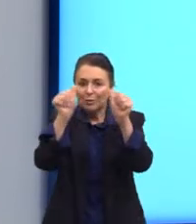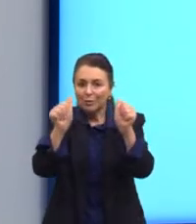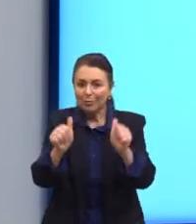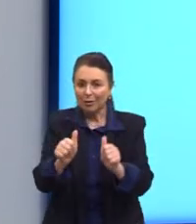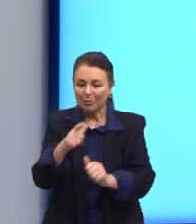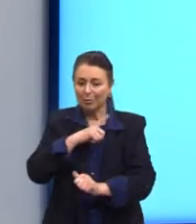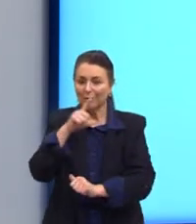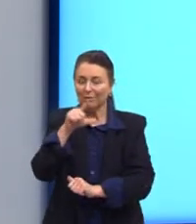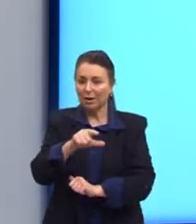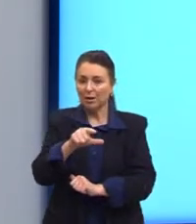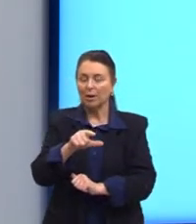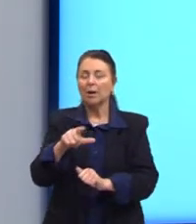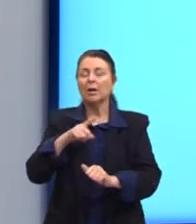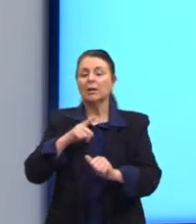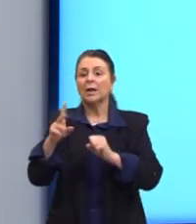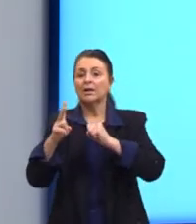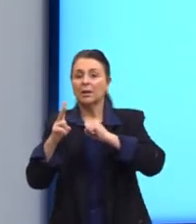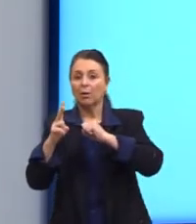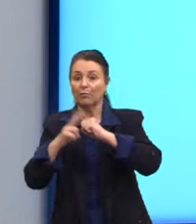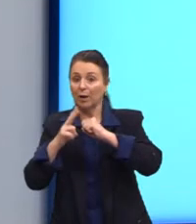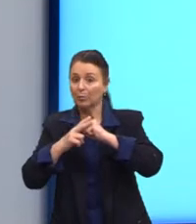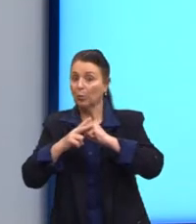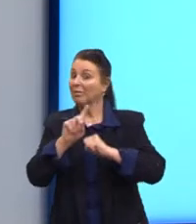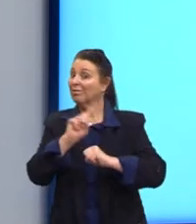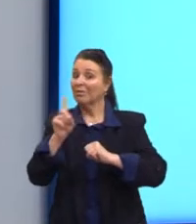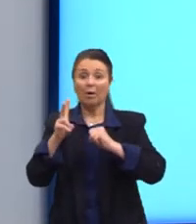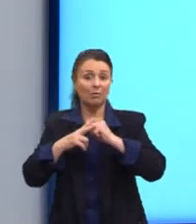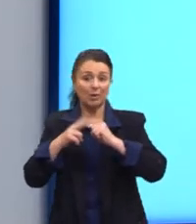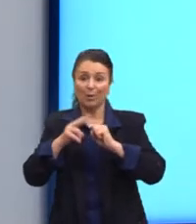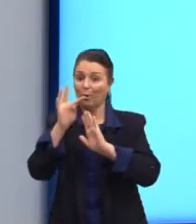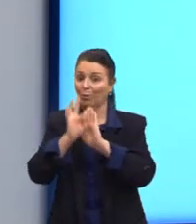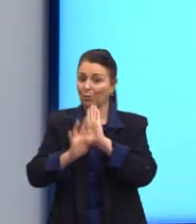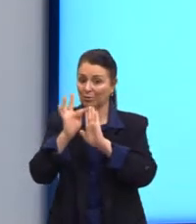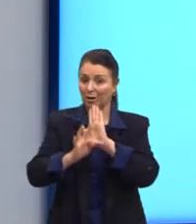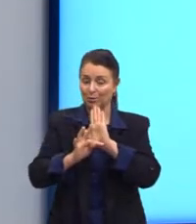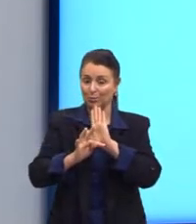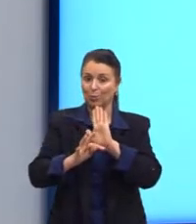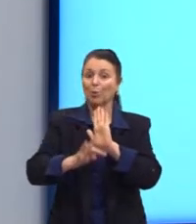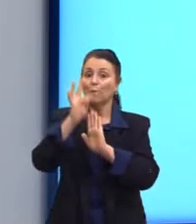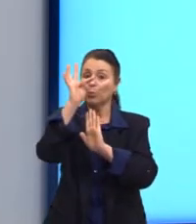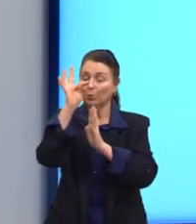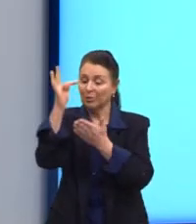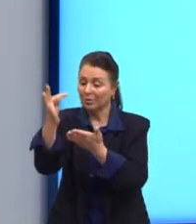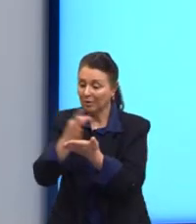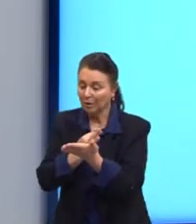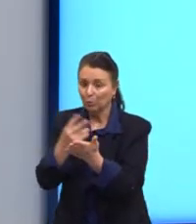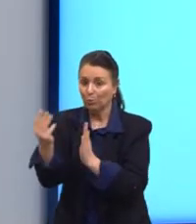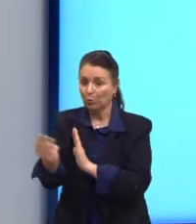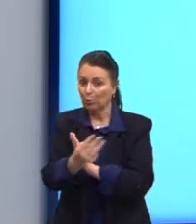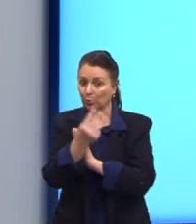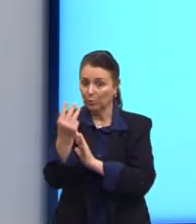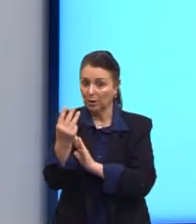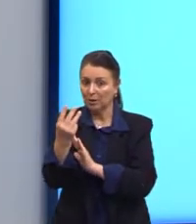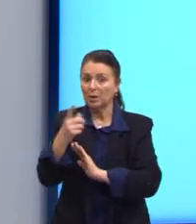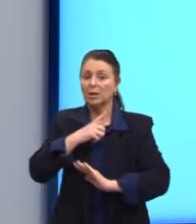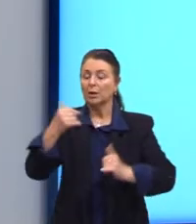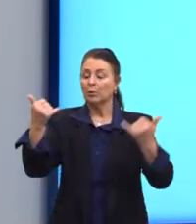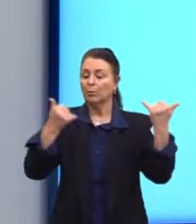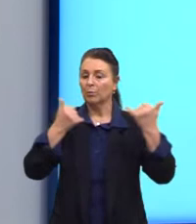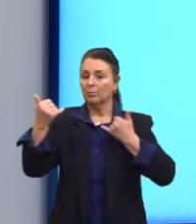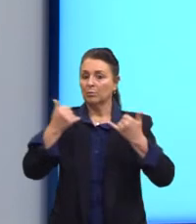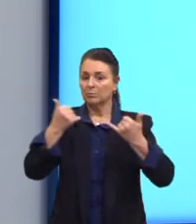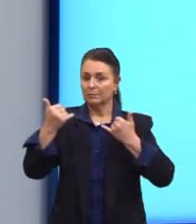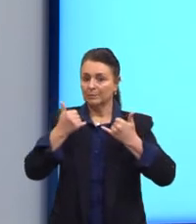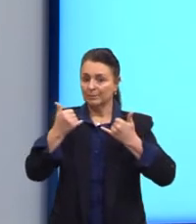com o que texto verbal e não verbal o texto 3 então Ele nos traz uma informação